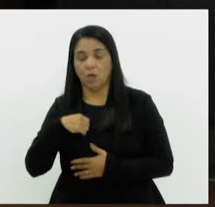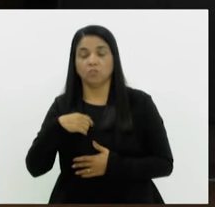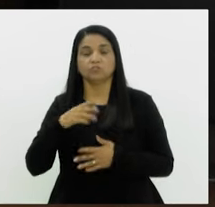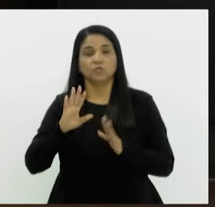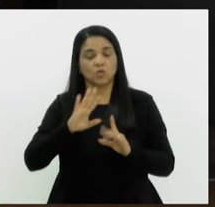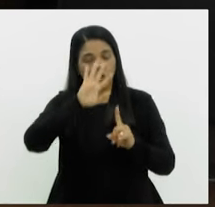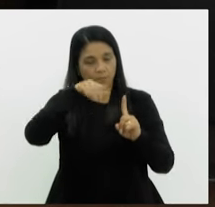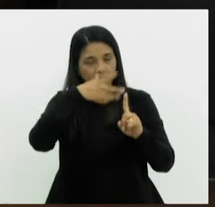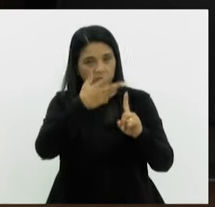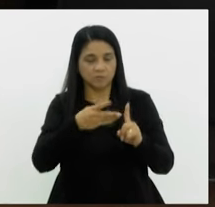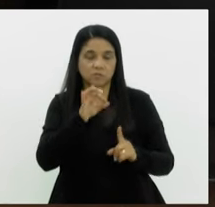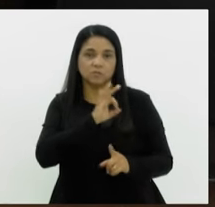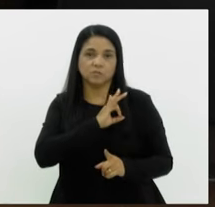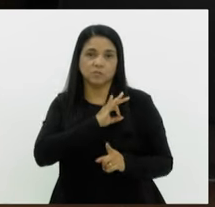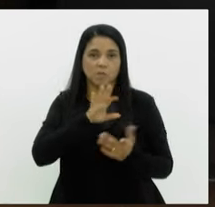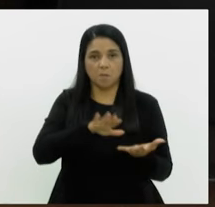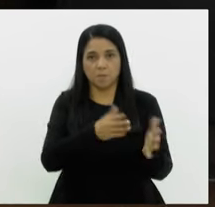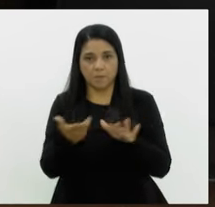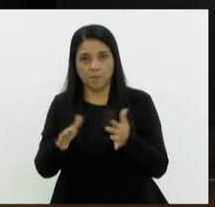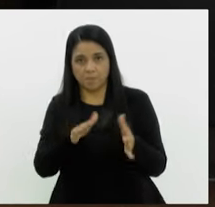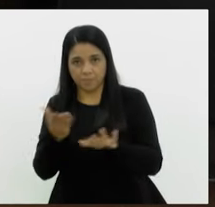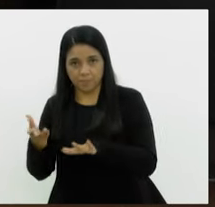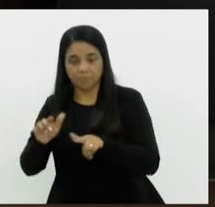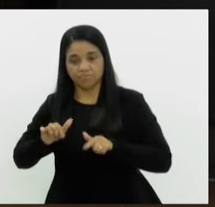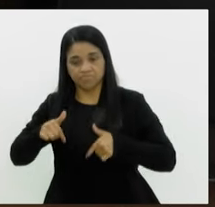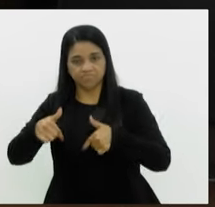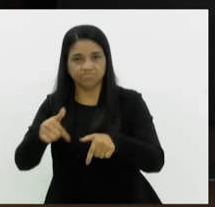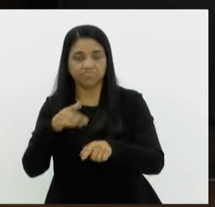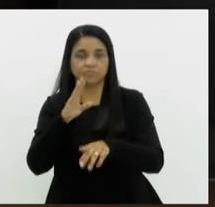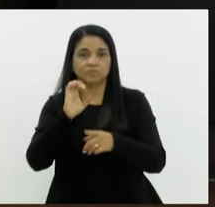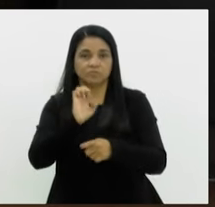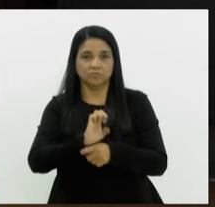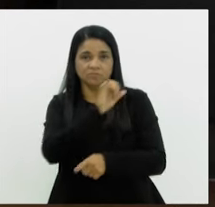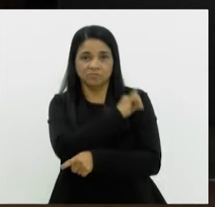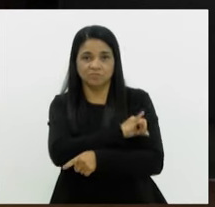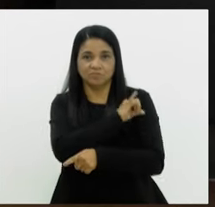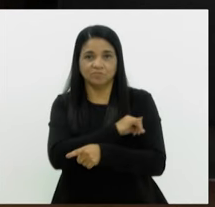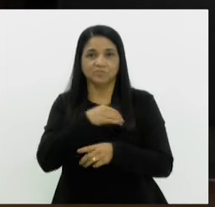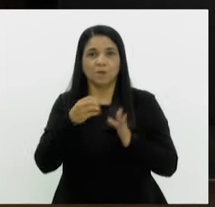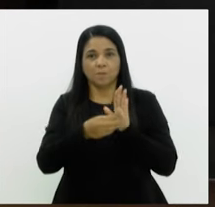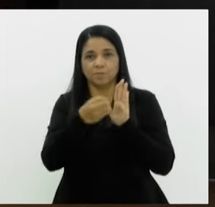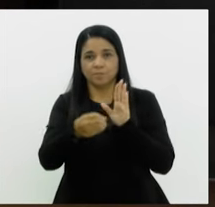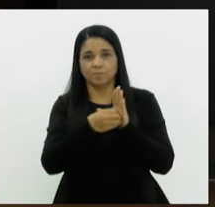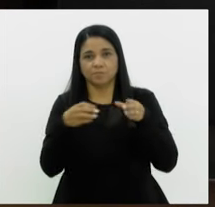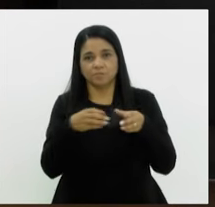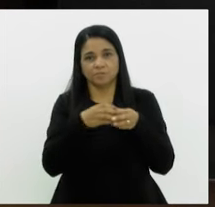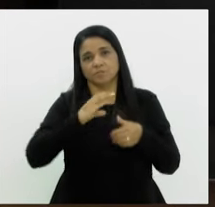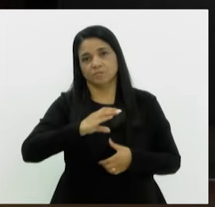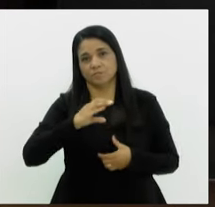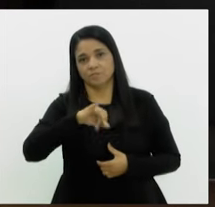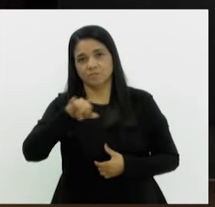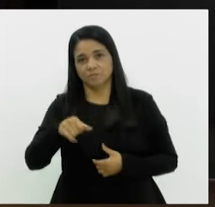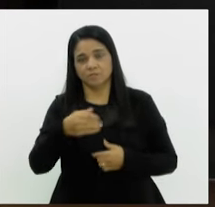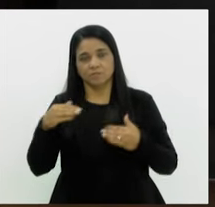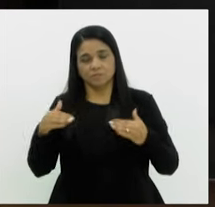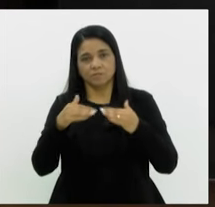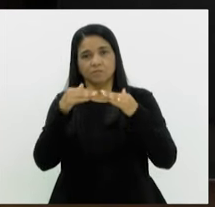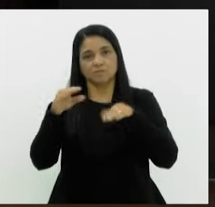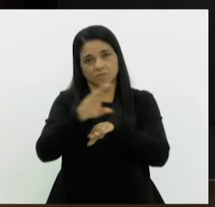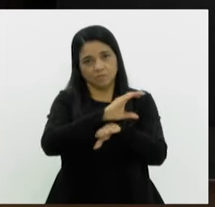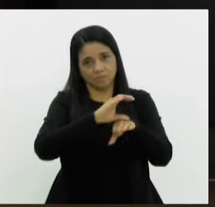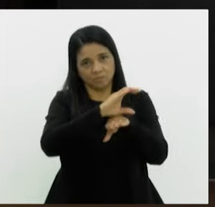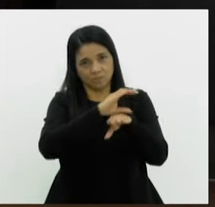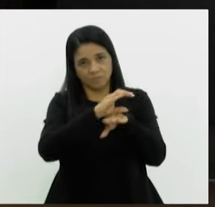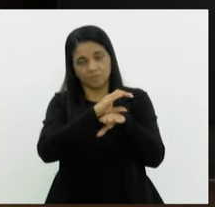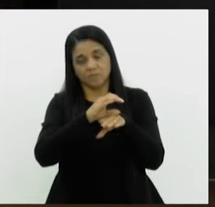razão do serviço no Estado do Rio de Janeiro. Pareceres das comissões Constituição e Justiça pela